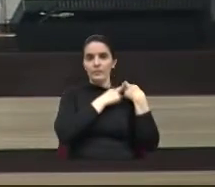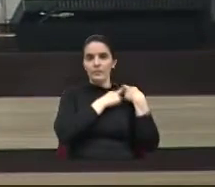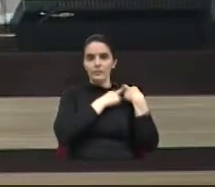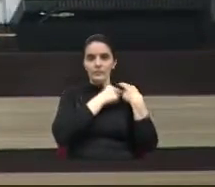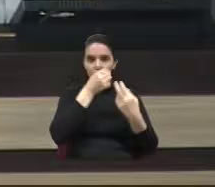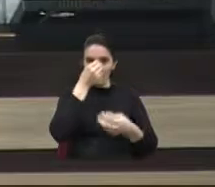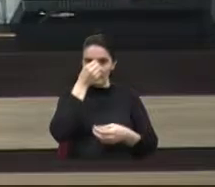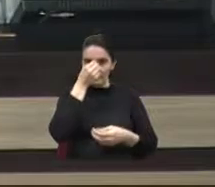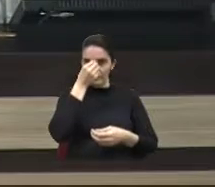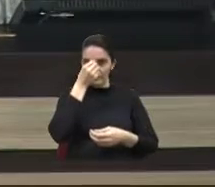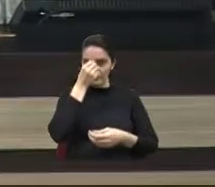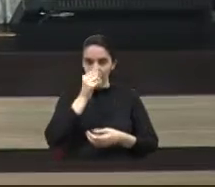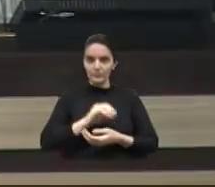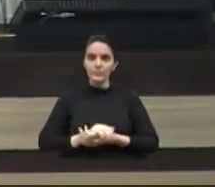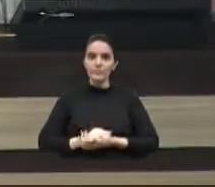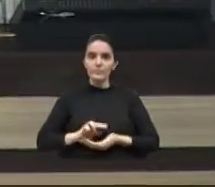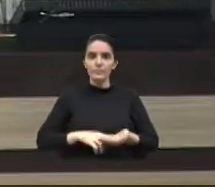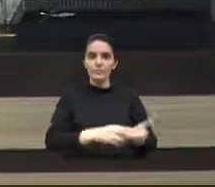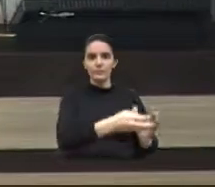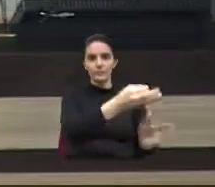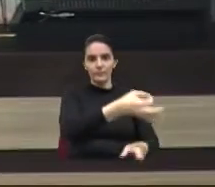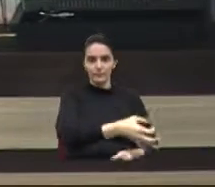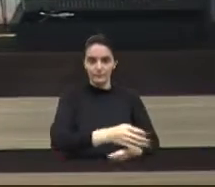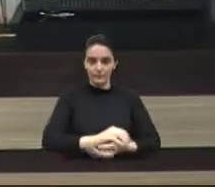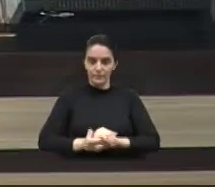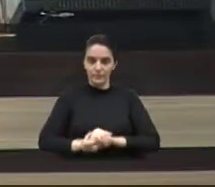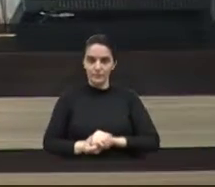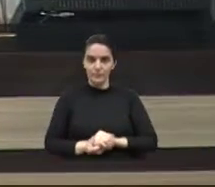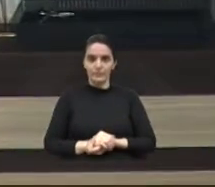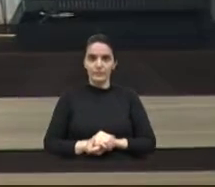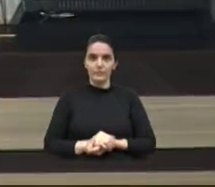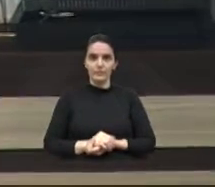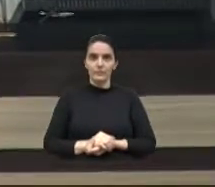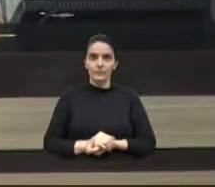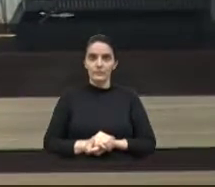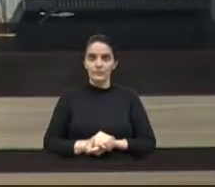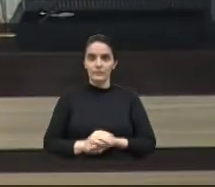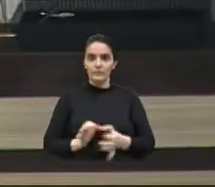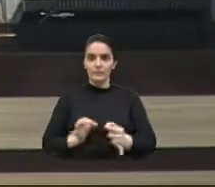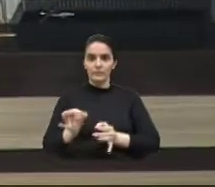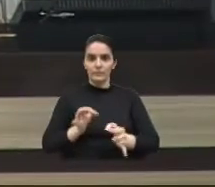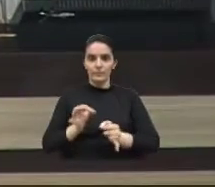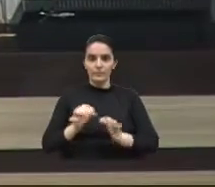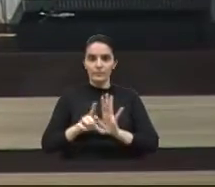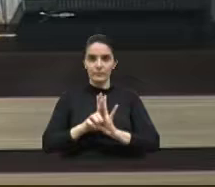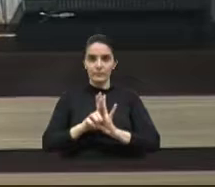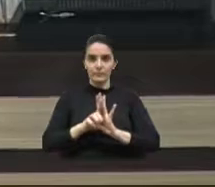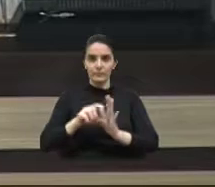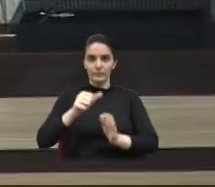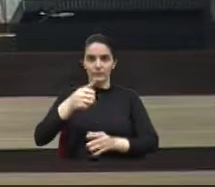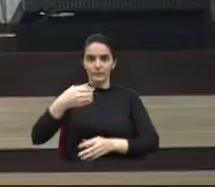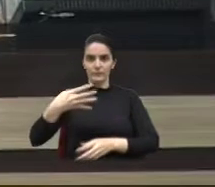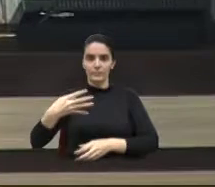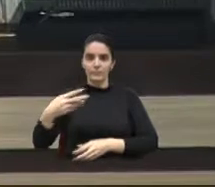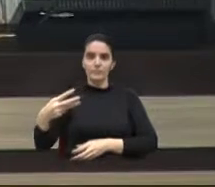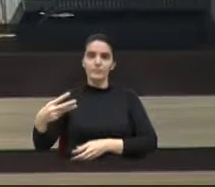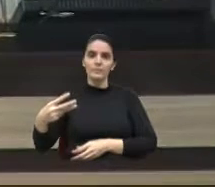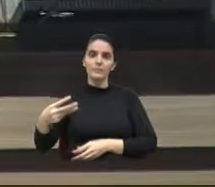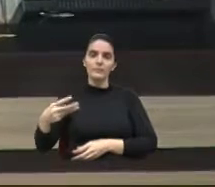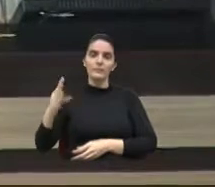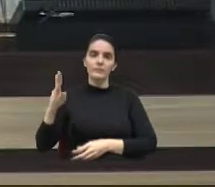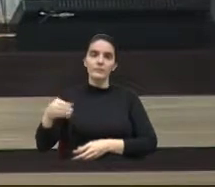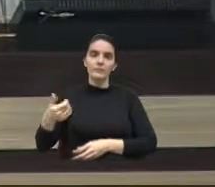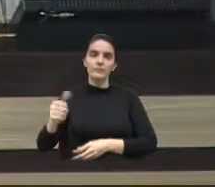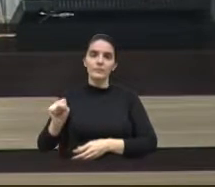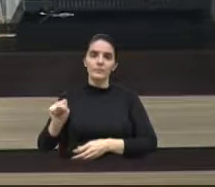de Freitas. Encaminhe-se às comissões competentes. Projeto de lei número 143 de